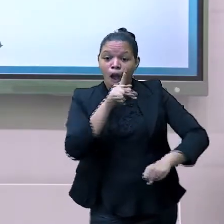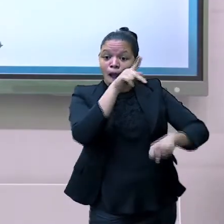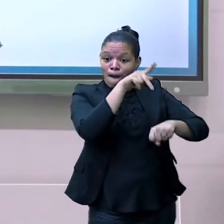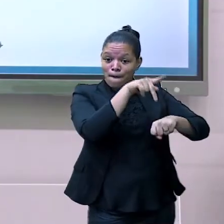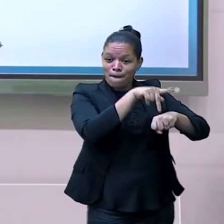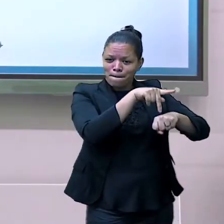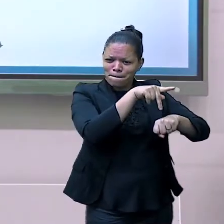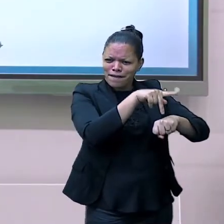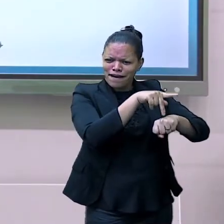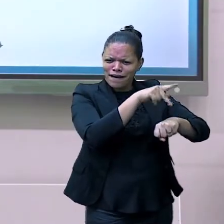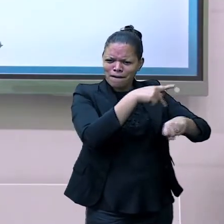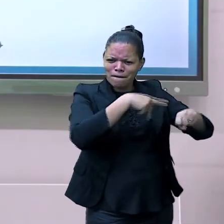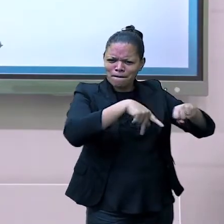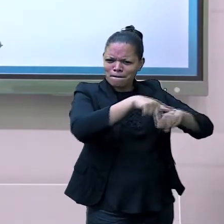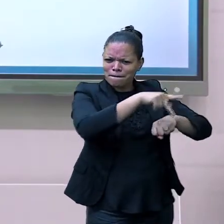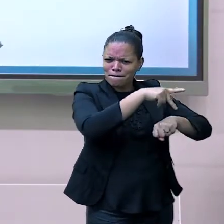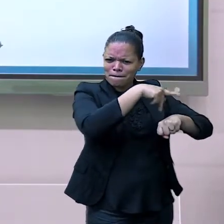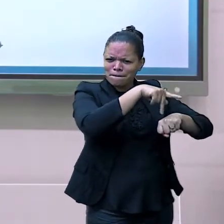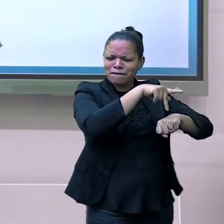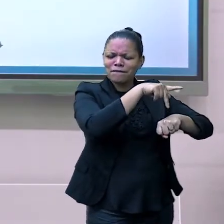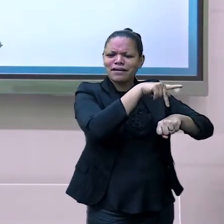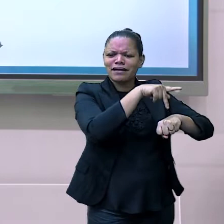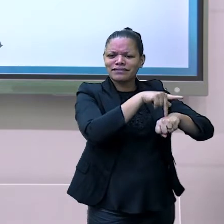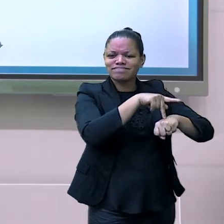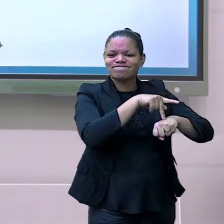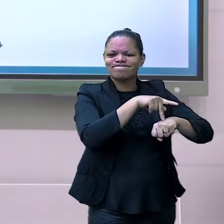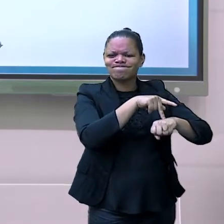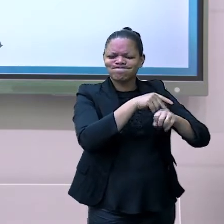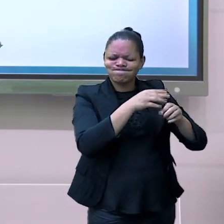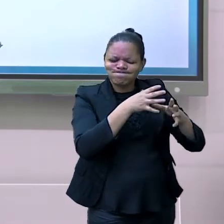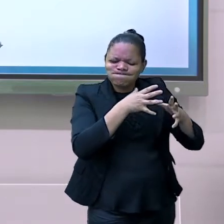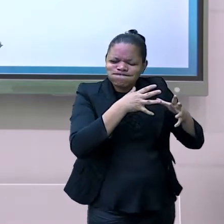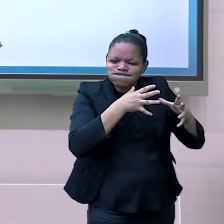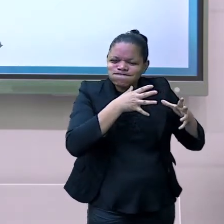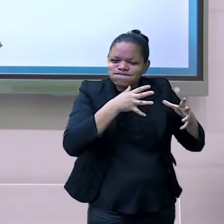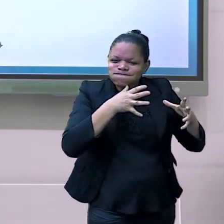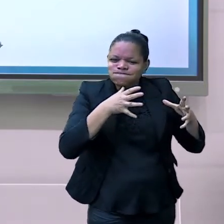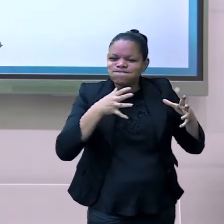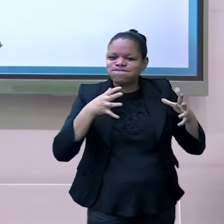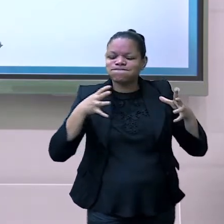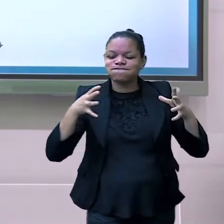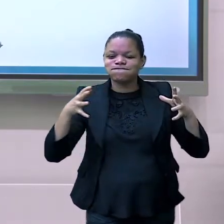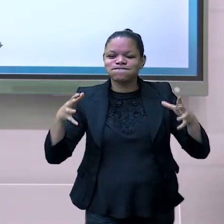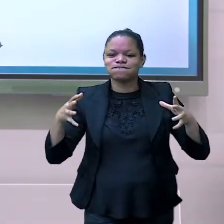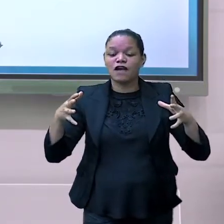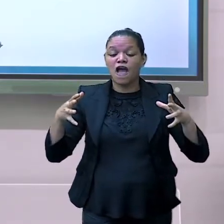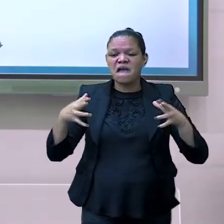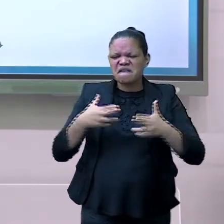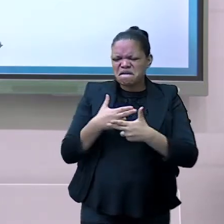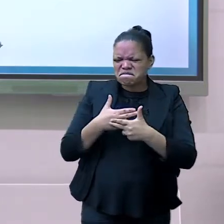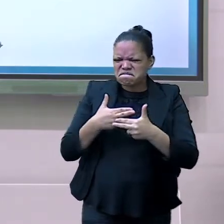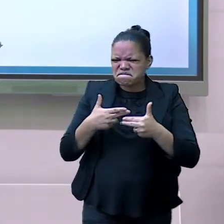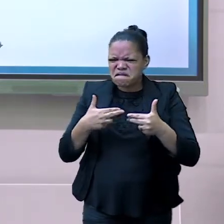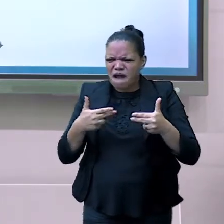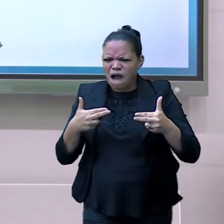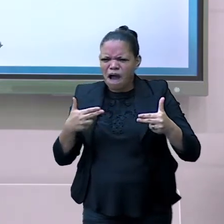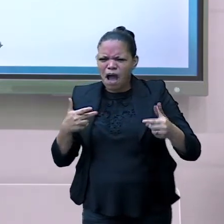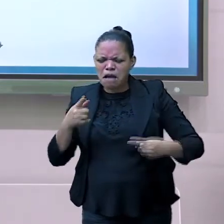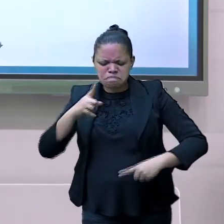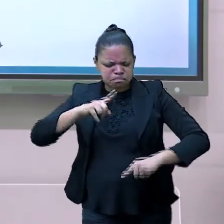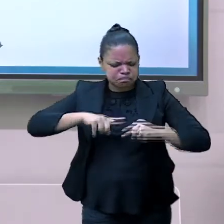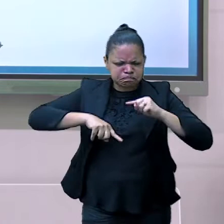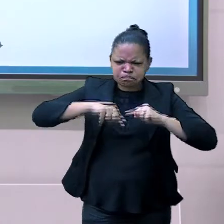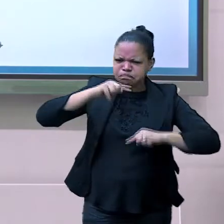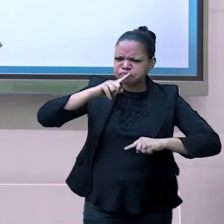de vendas de produtos agrícolas, a agroindústria, né, a indústria familiar. Então,